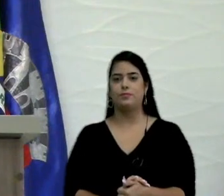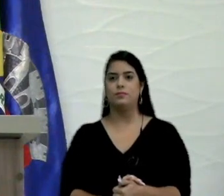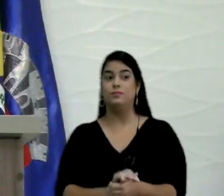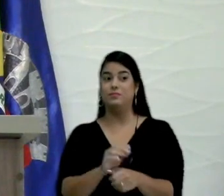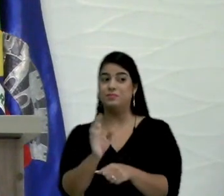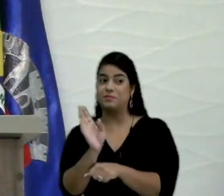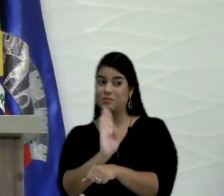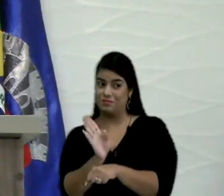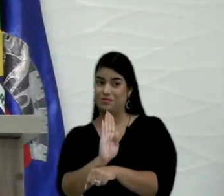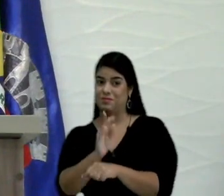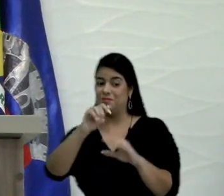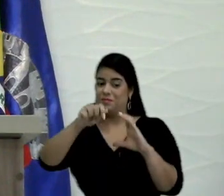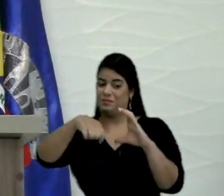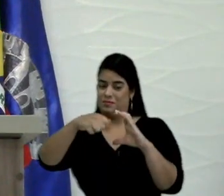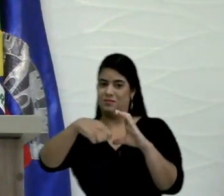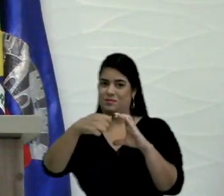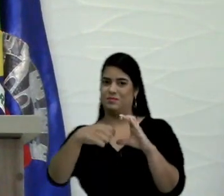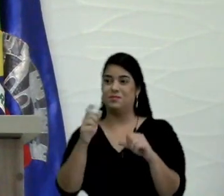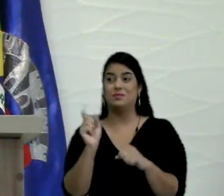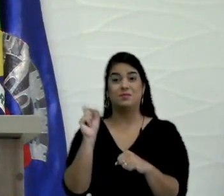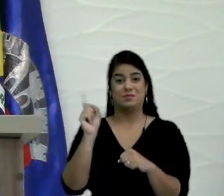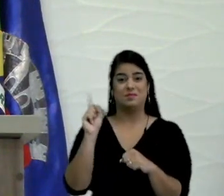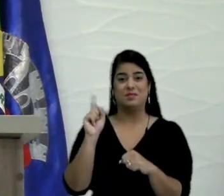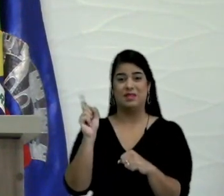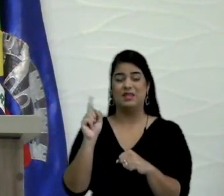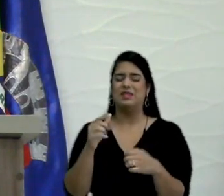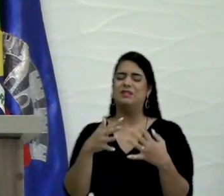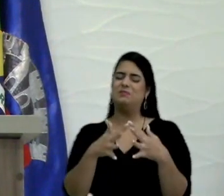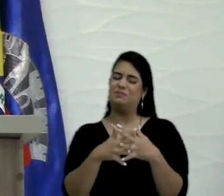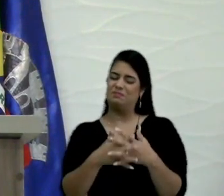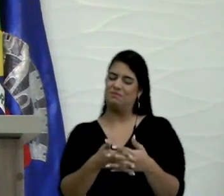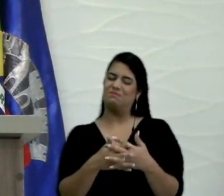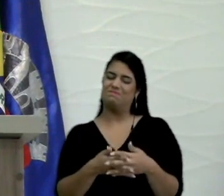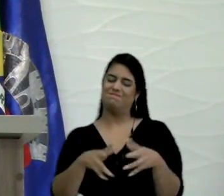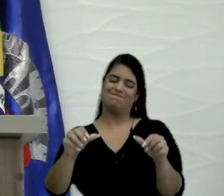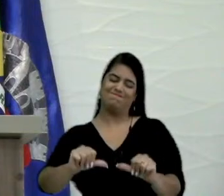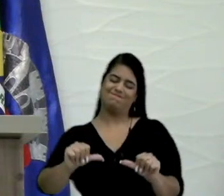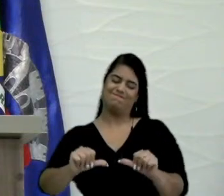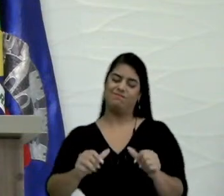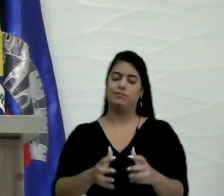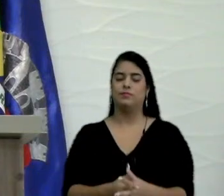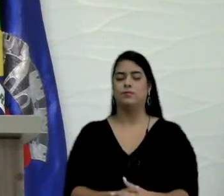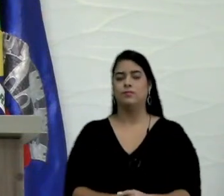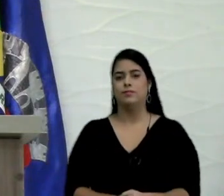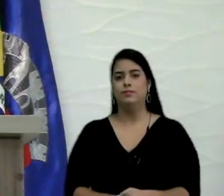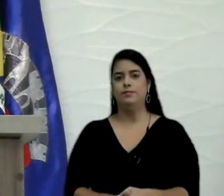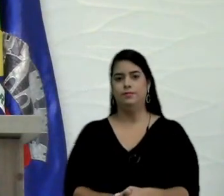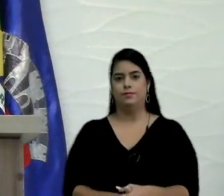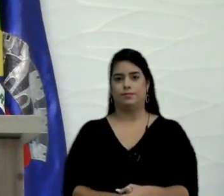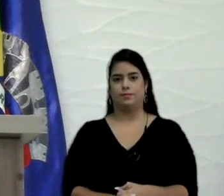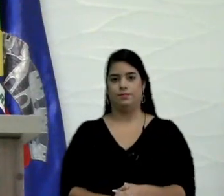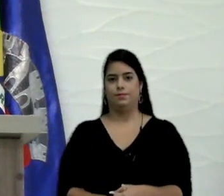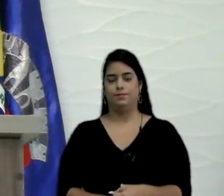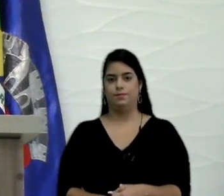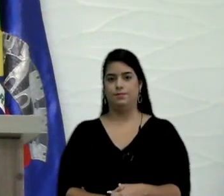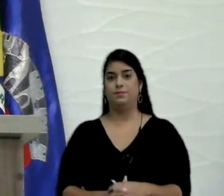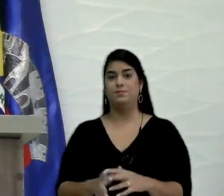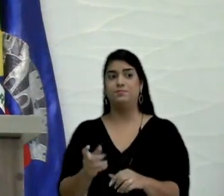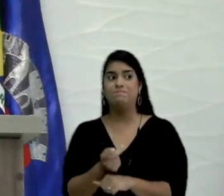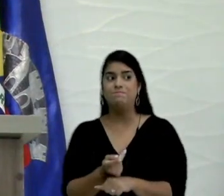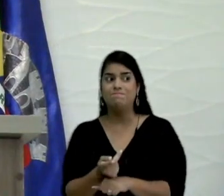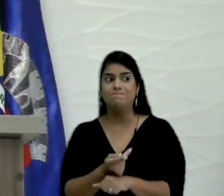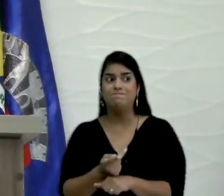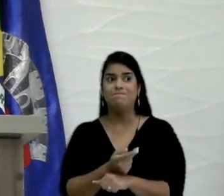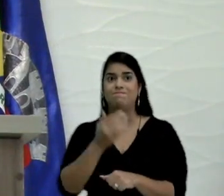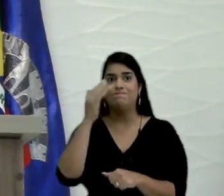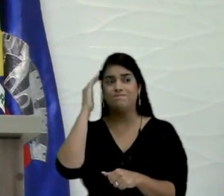filmei aquele aqu aquele absurdo Aquele é um absurdo e nós PR saber que nem João